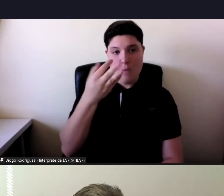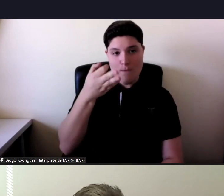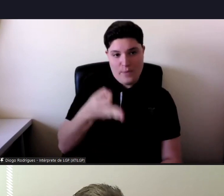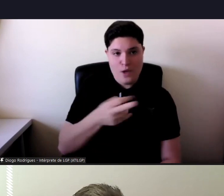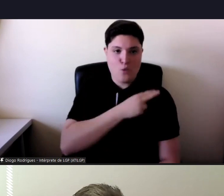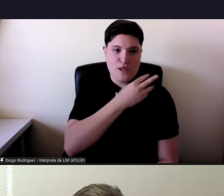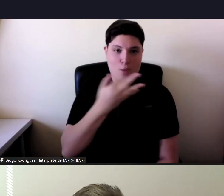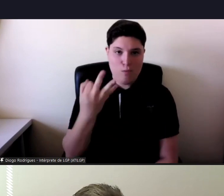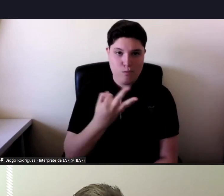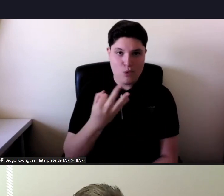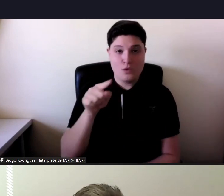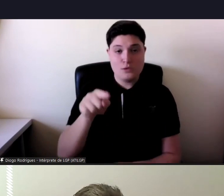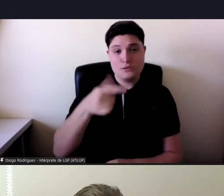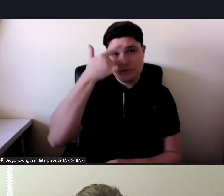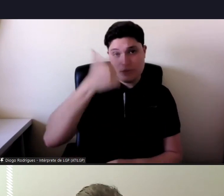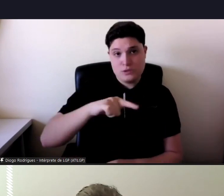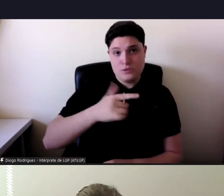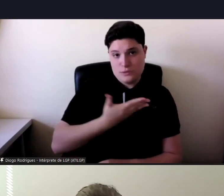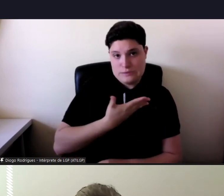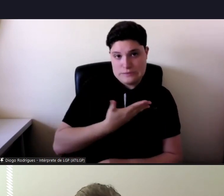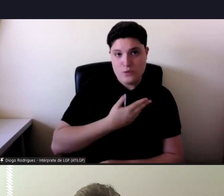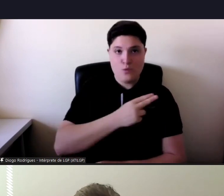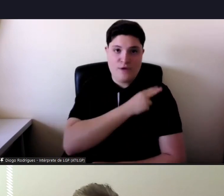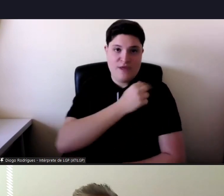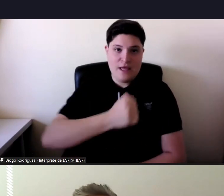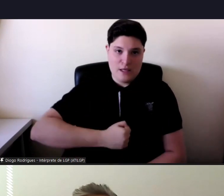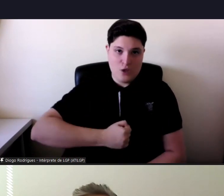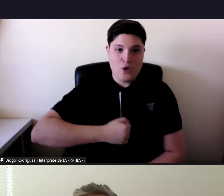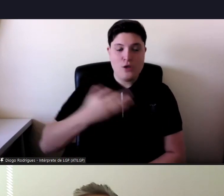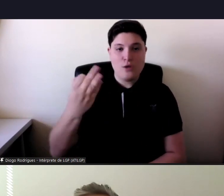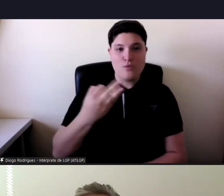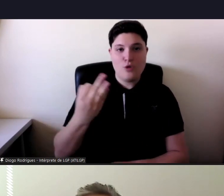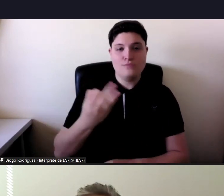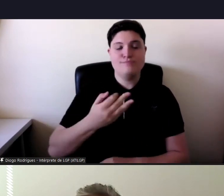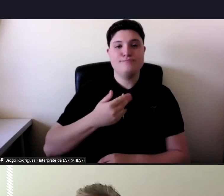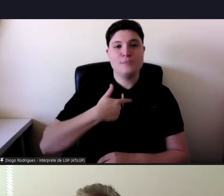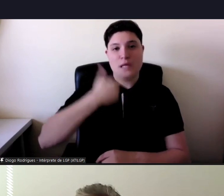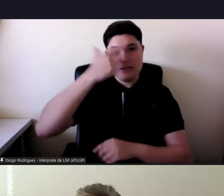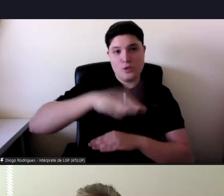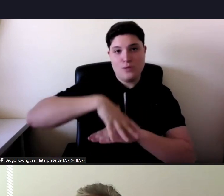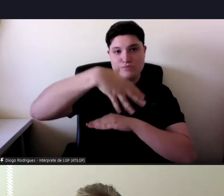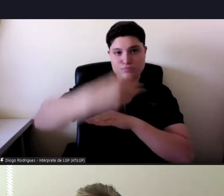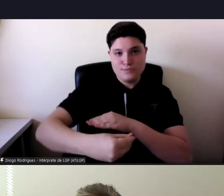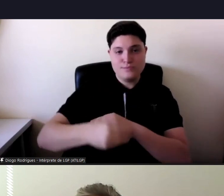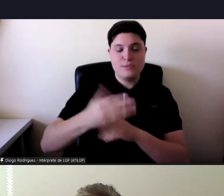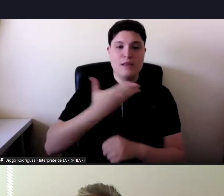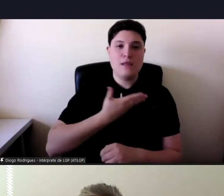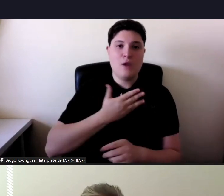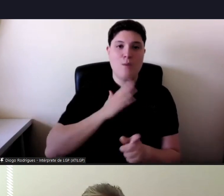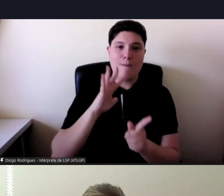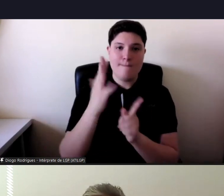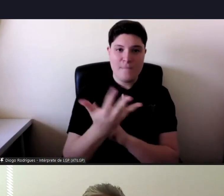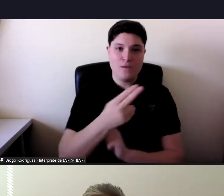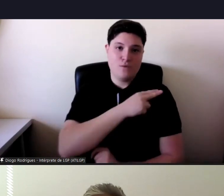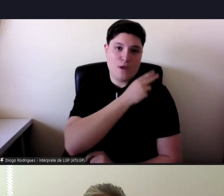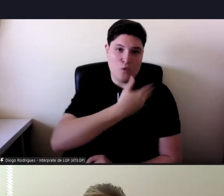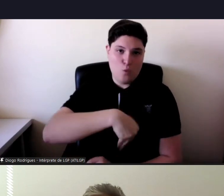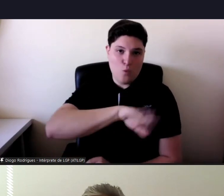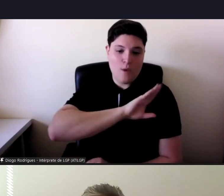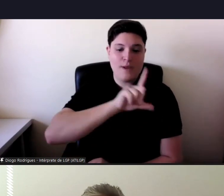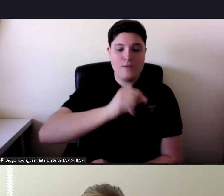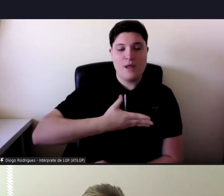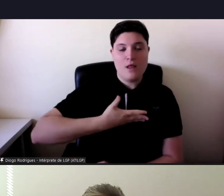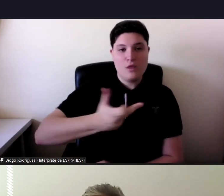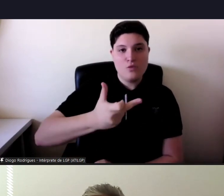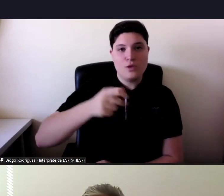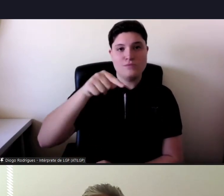licenciado em Direito pela Universidade Católica do Porto, pós-graduado em Direito do Ambiente pela Universidade de Coimbra e doutorado em Ecologia